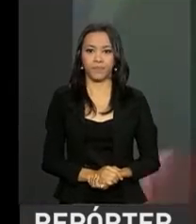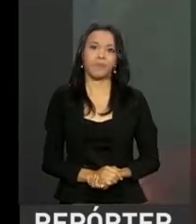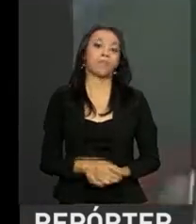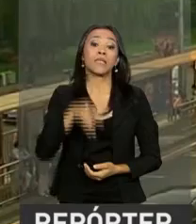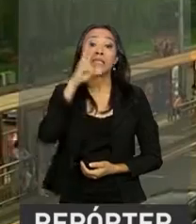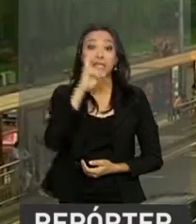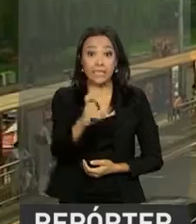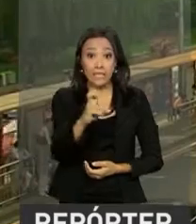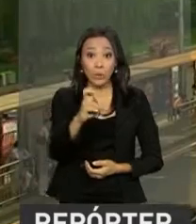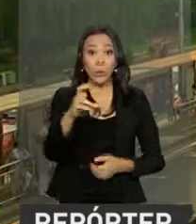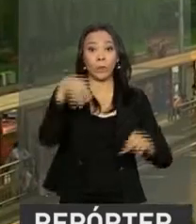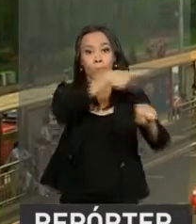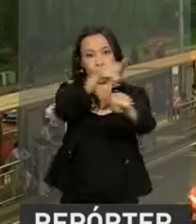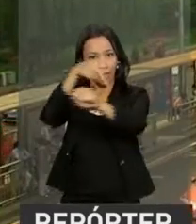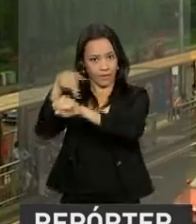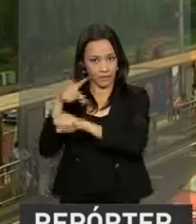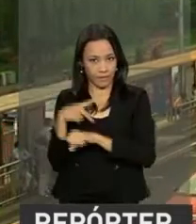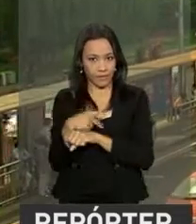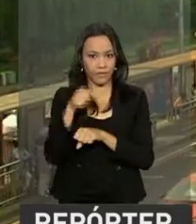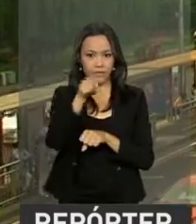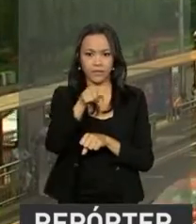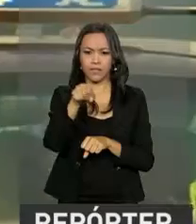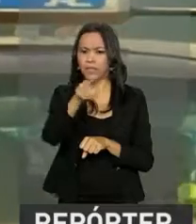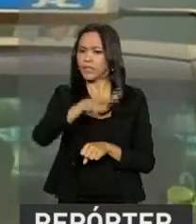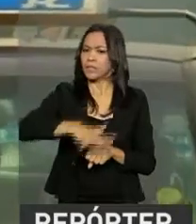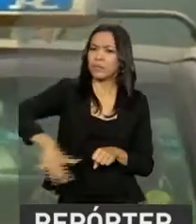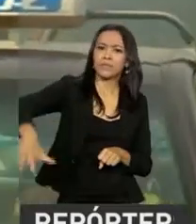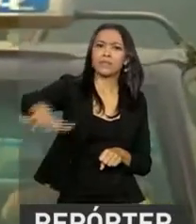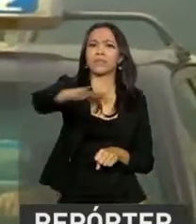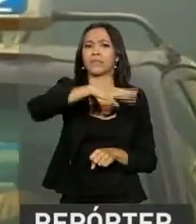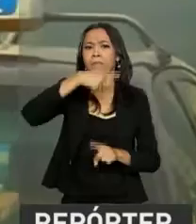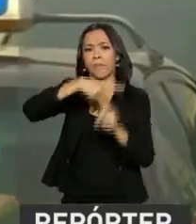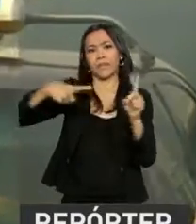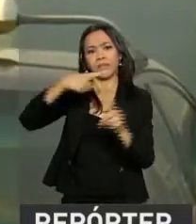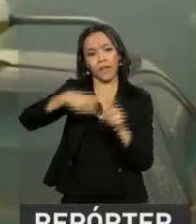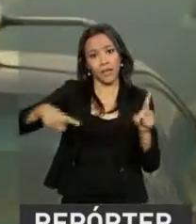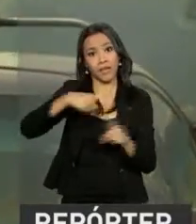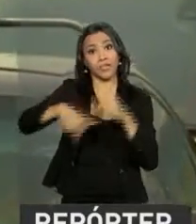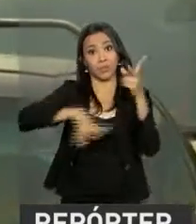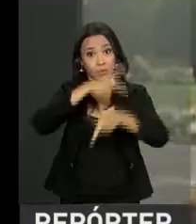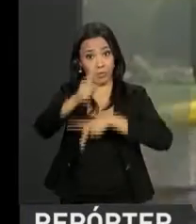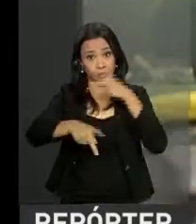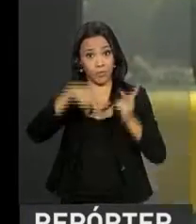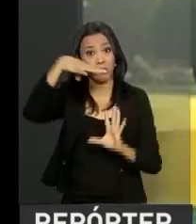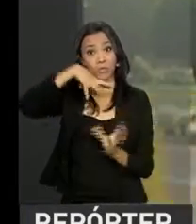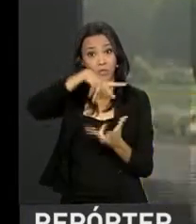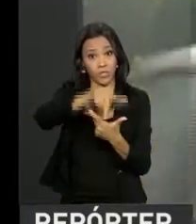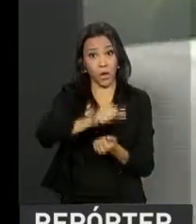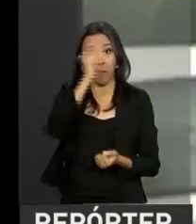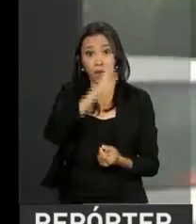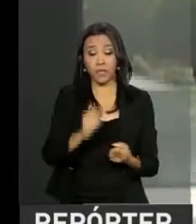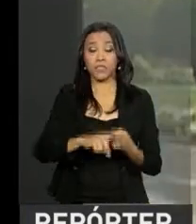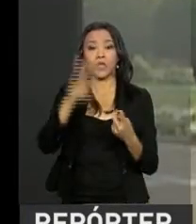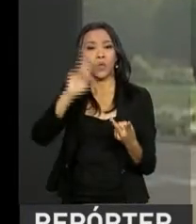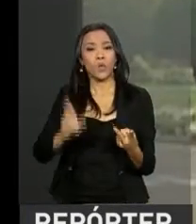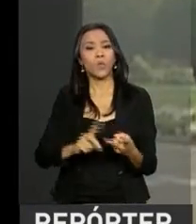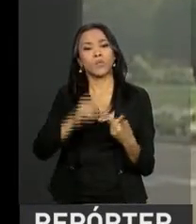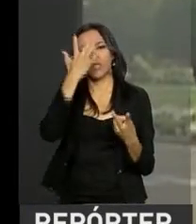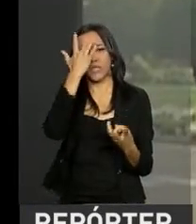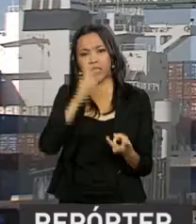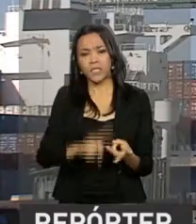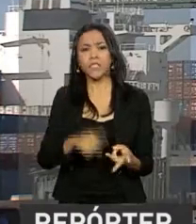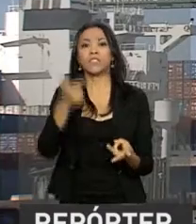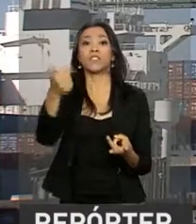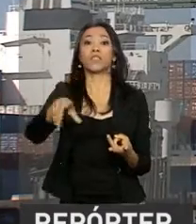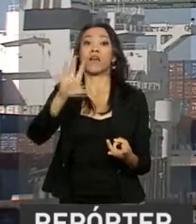Cinco países. Quase um quarto da produção e do território e mais da metade da população mundial. Brasil, Rússia, Índia, China e África